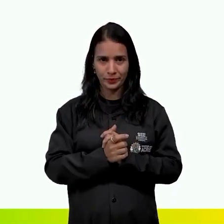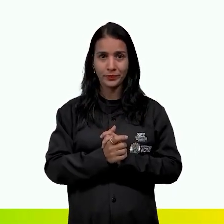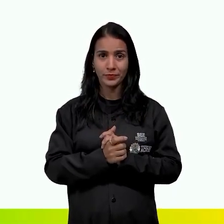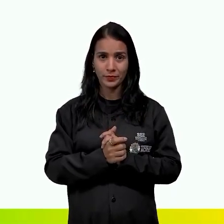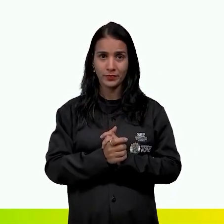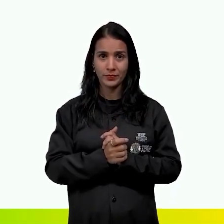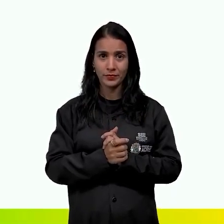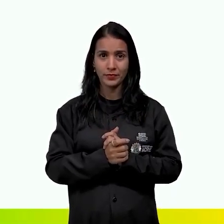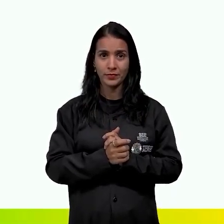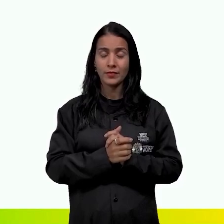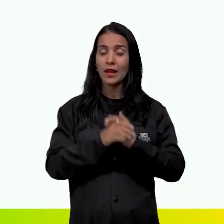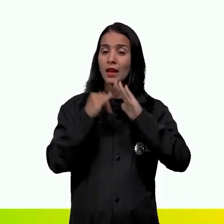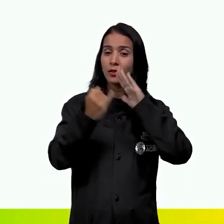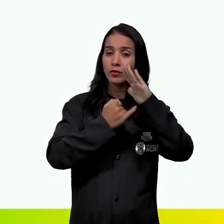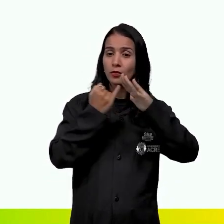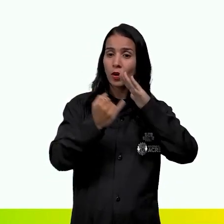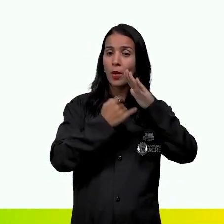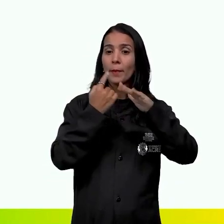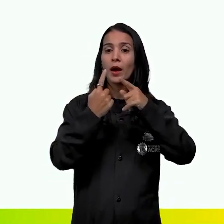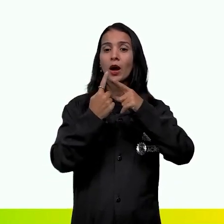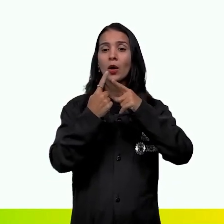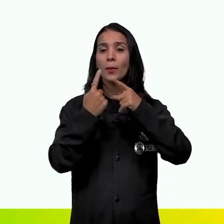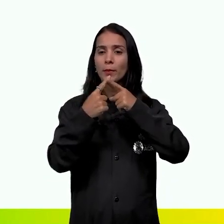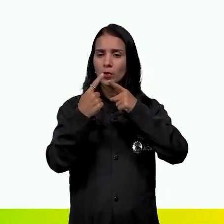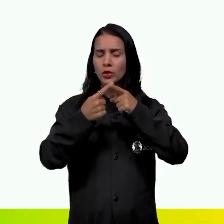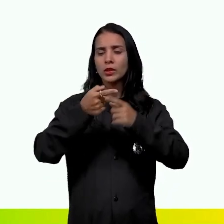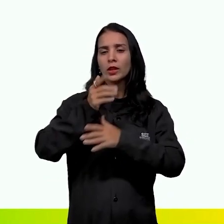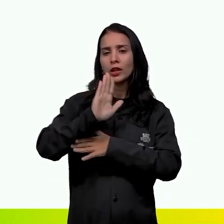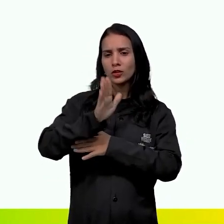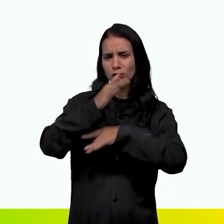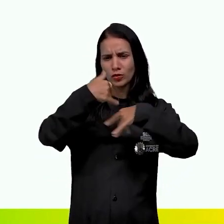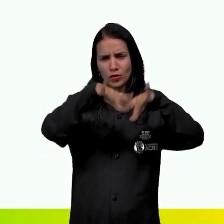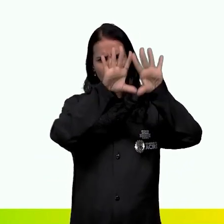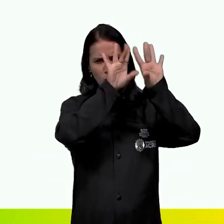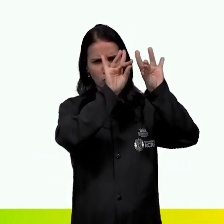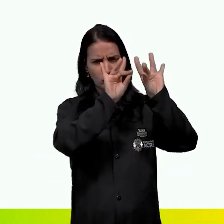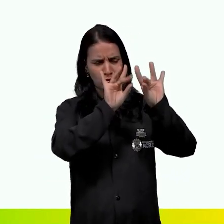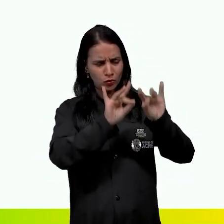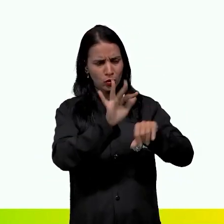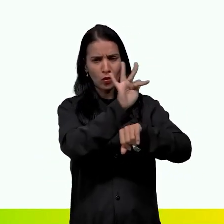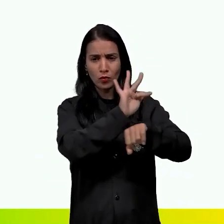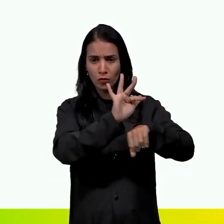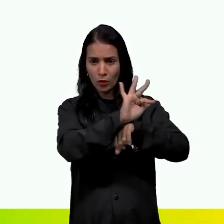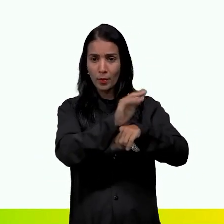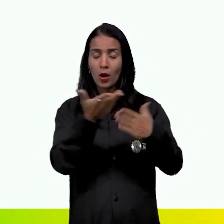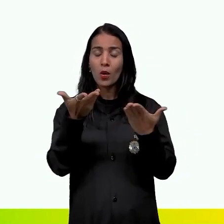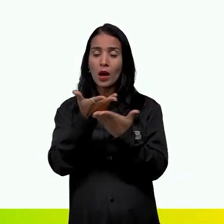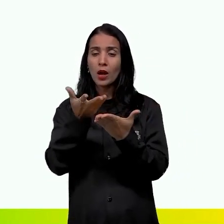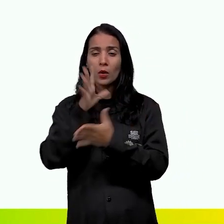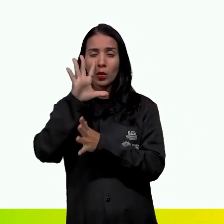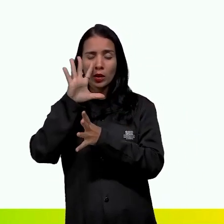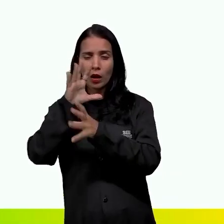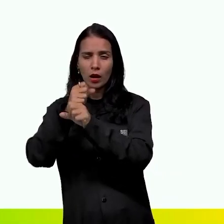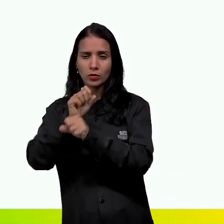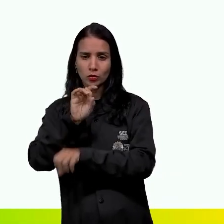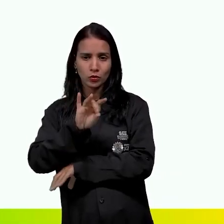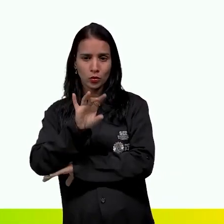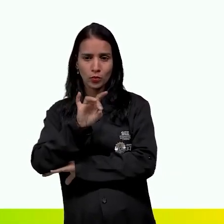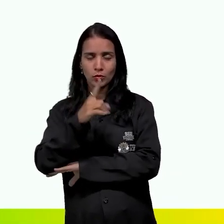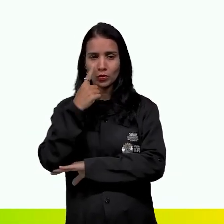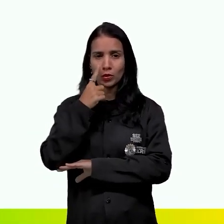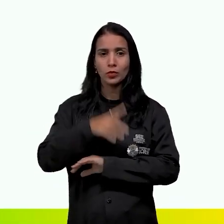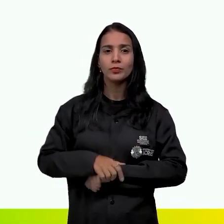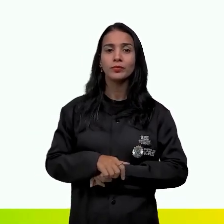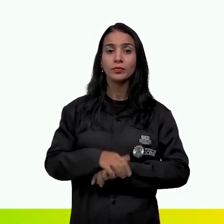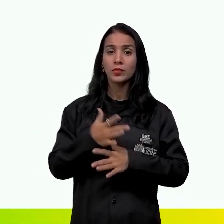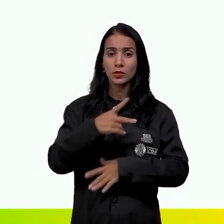em outras aulas uma definição mais formal sobre o que é um poliedro. Então vamos lá. Um poliedro é uma